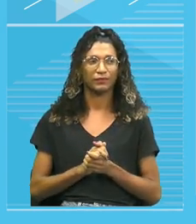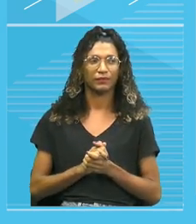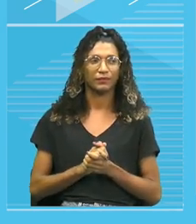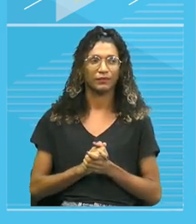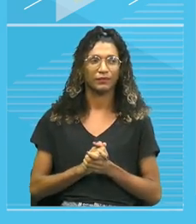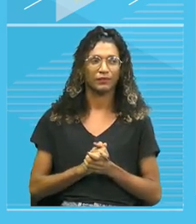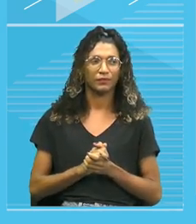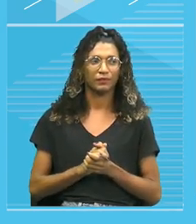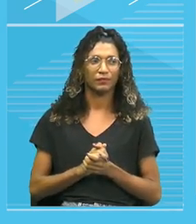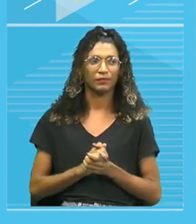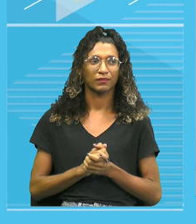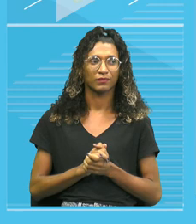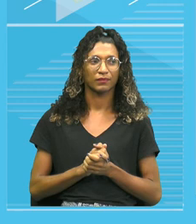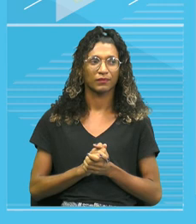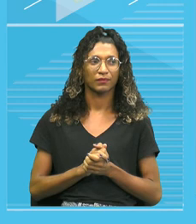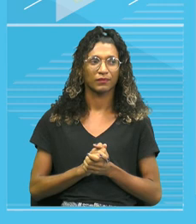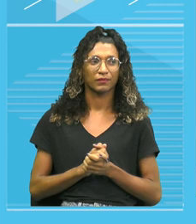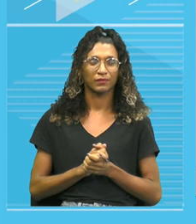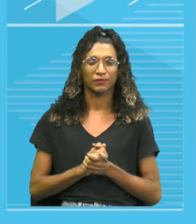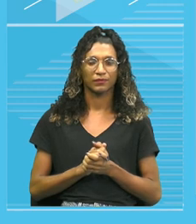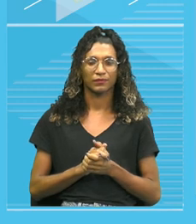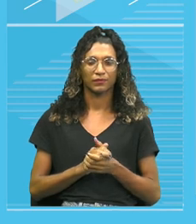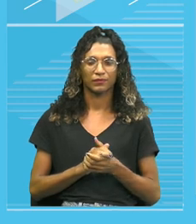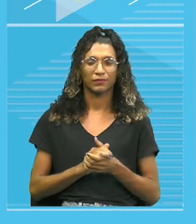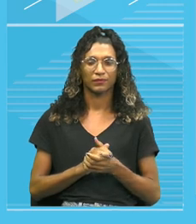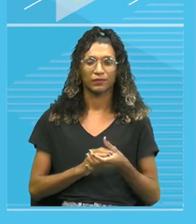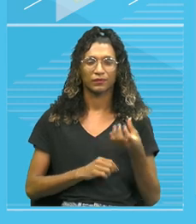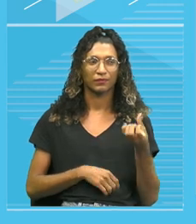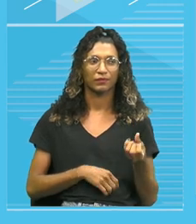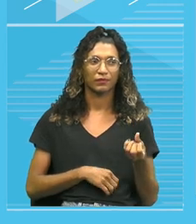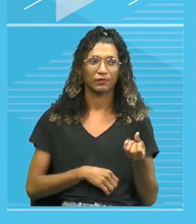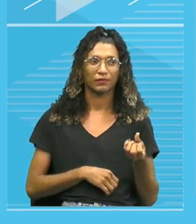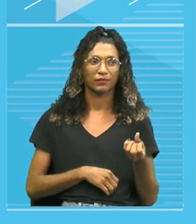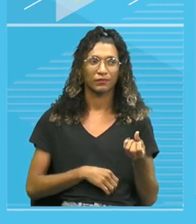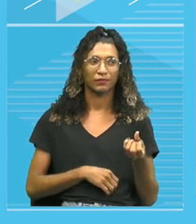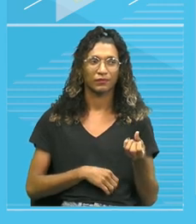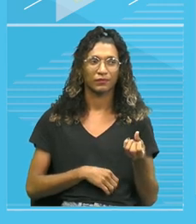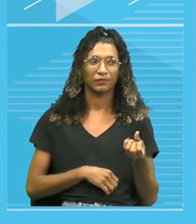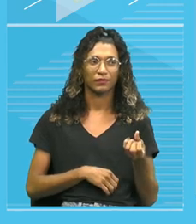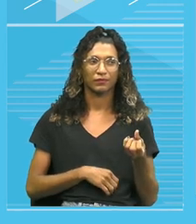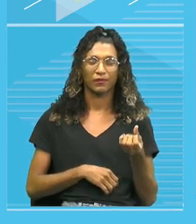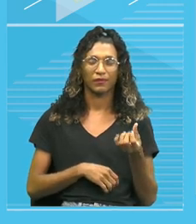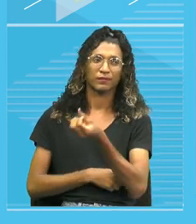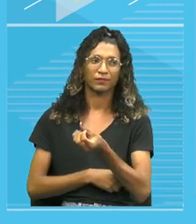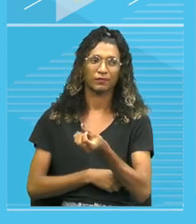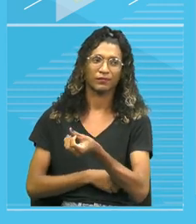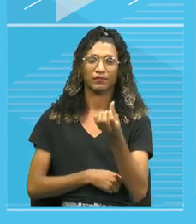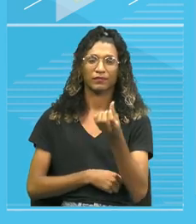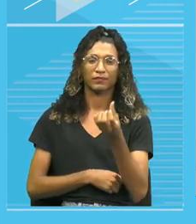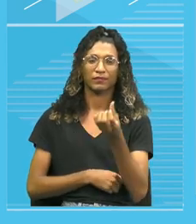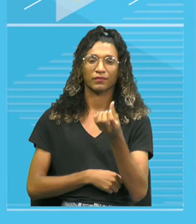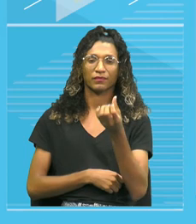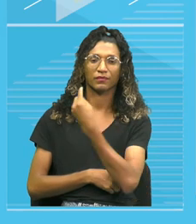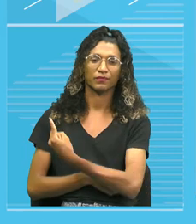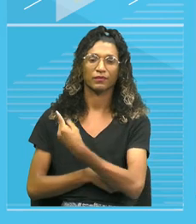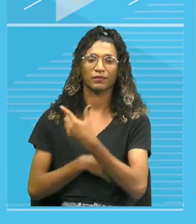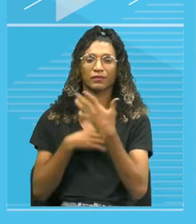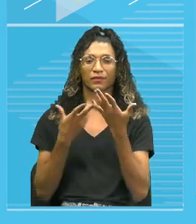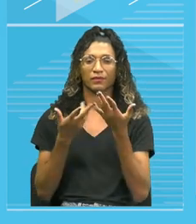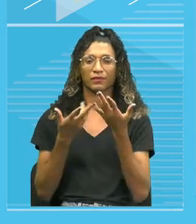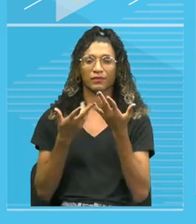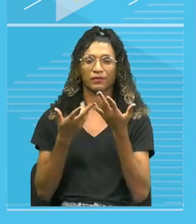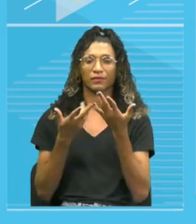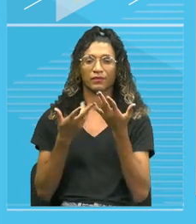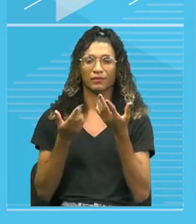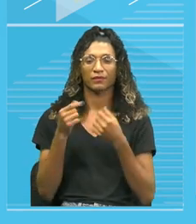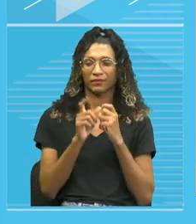ó tá de 6 para 6 para 1 então você já viu